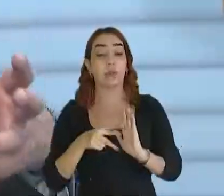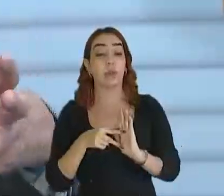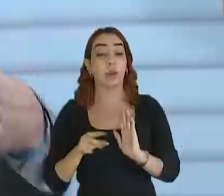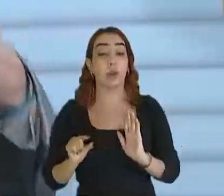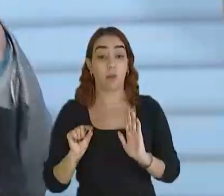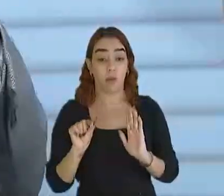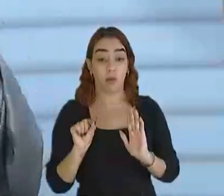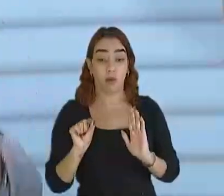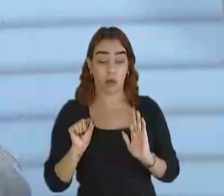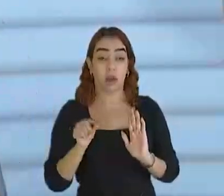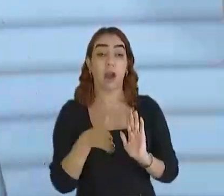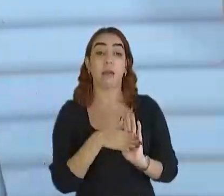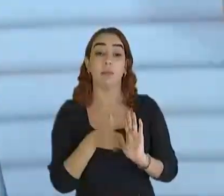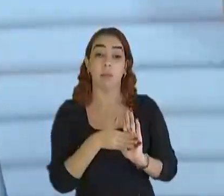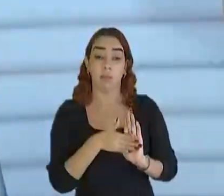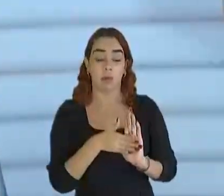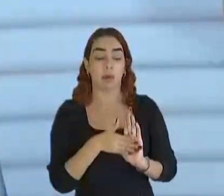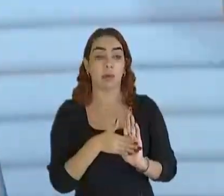essa ideia, né,